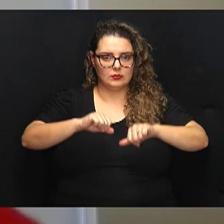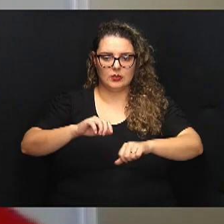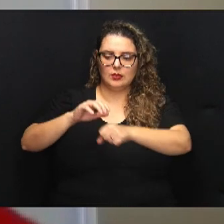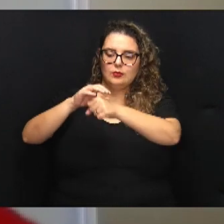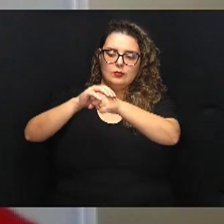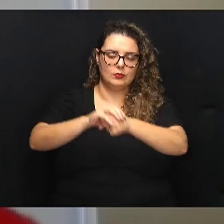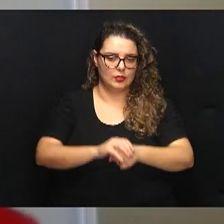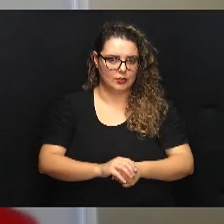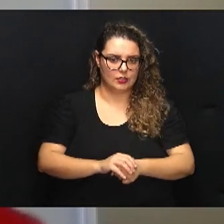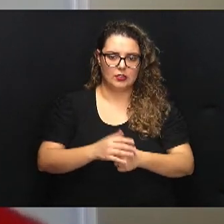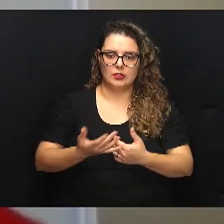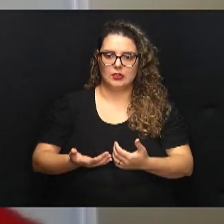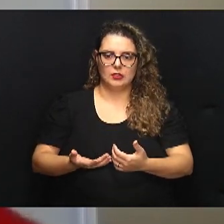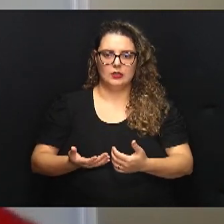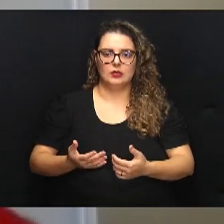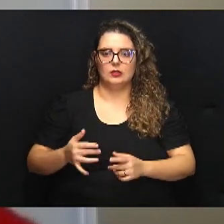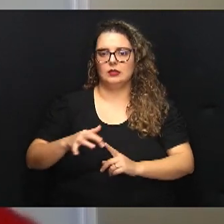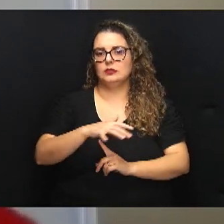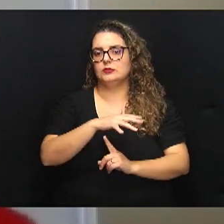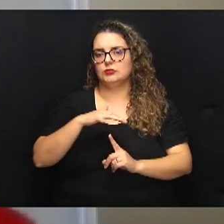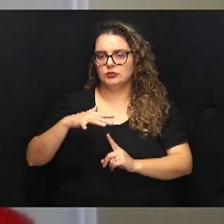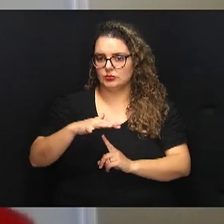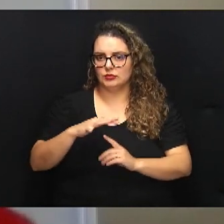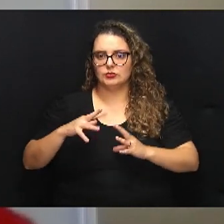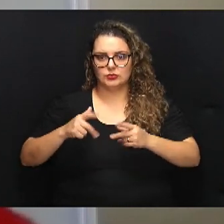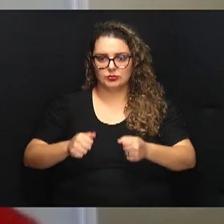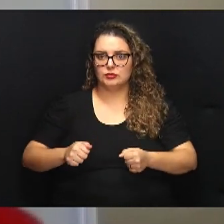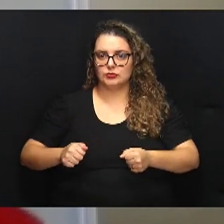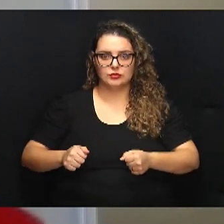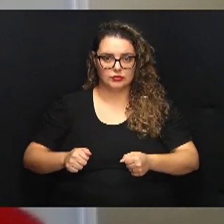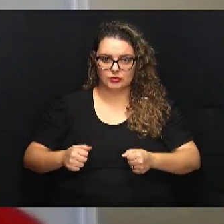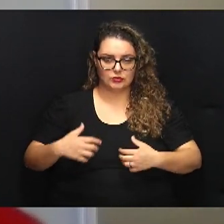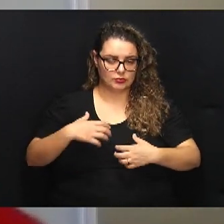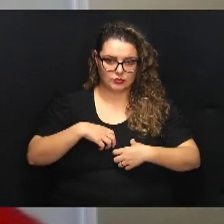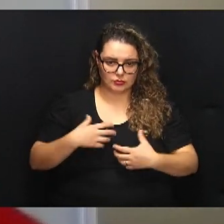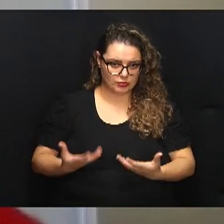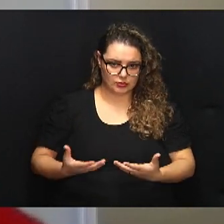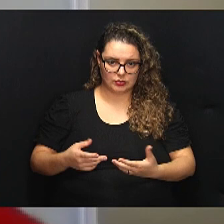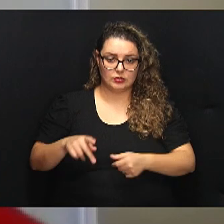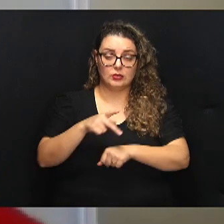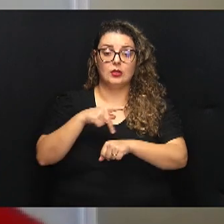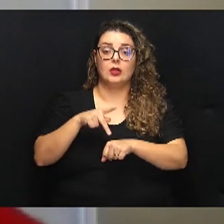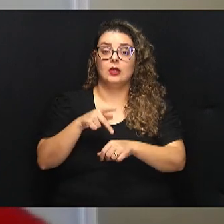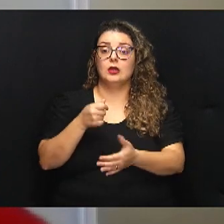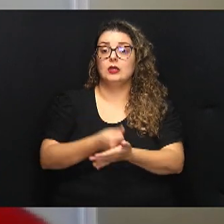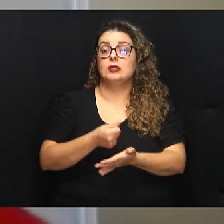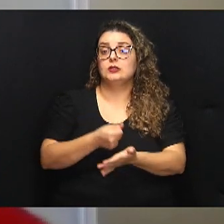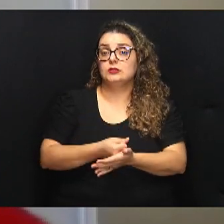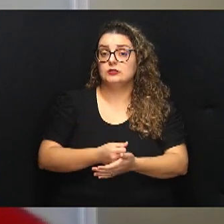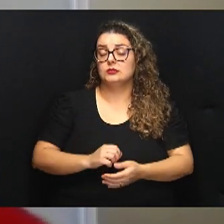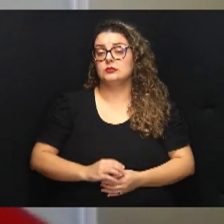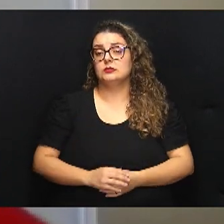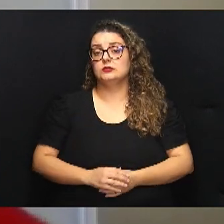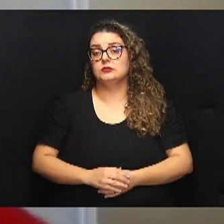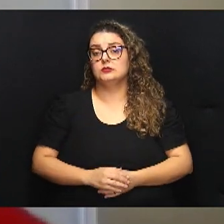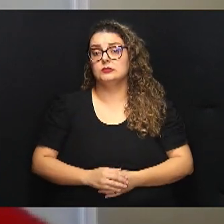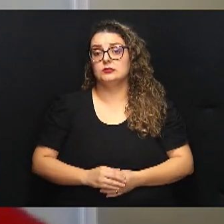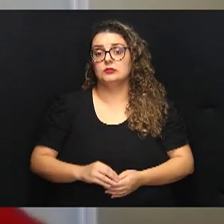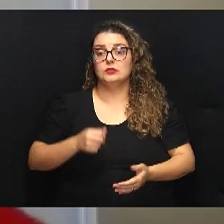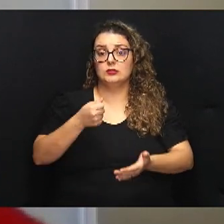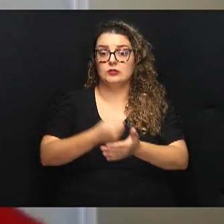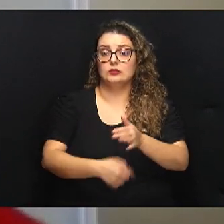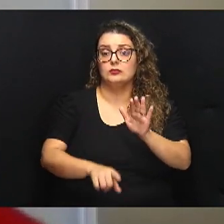ameaças ambientais de toda sorte, esses países exigem o cumprimento